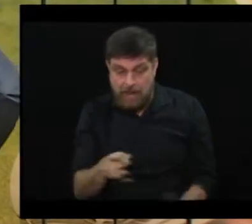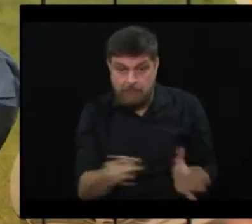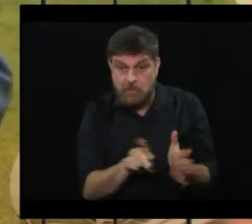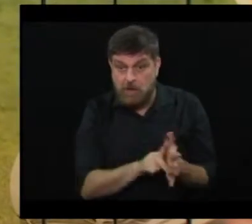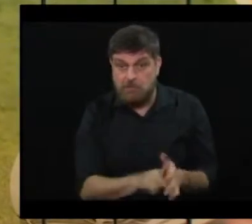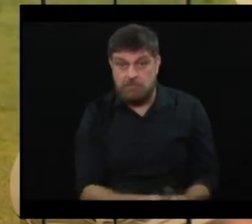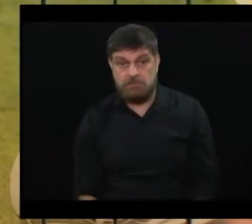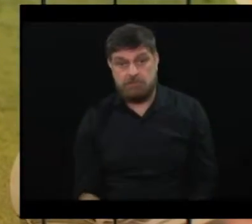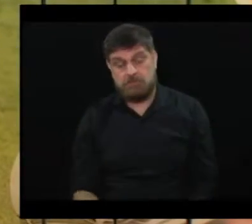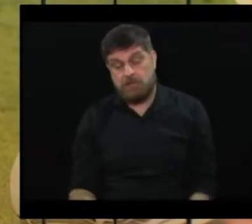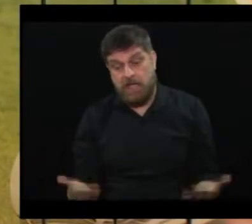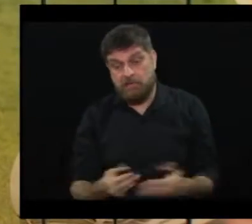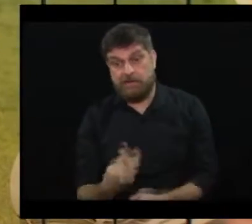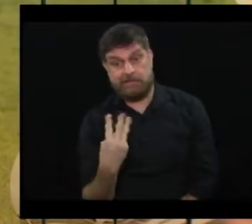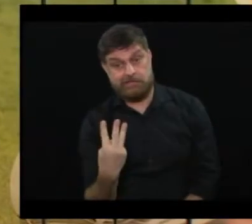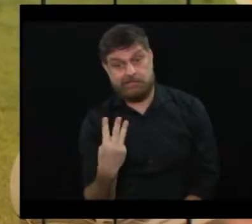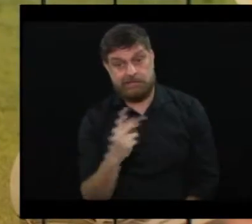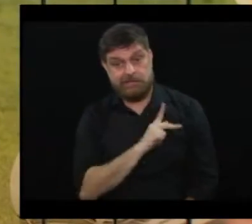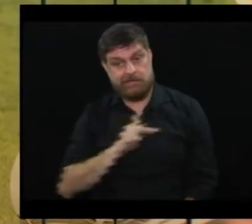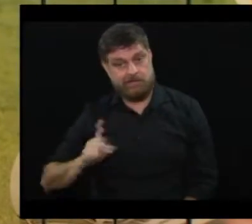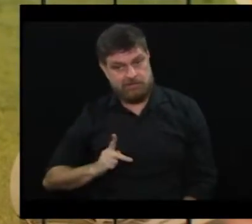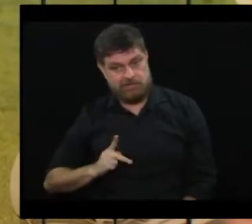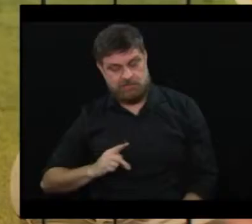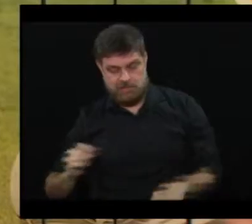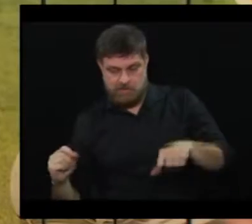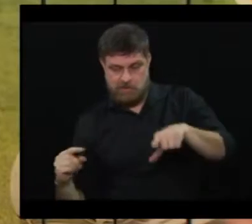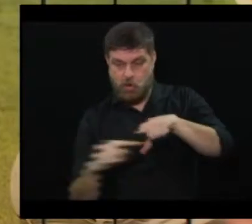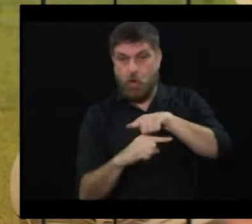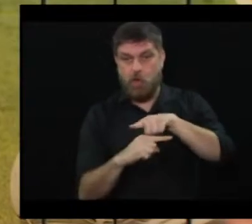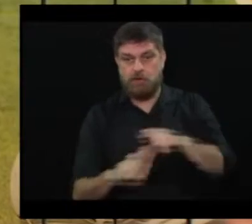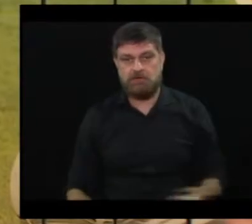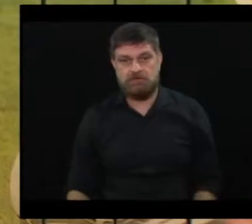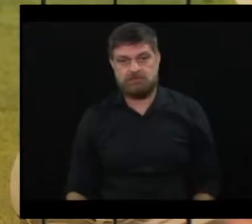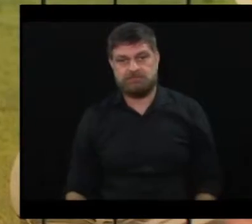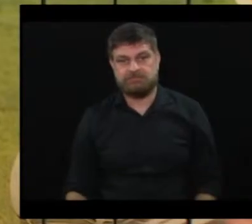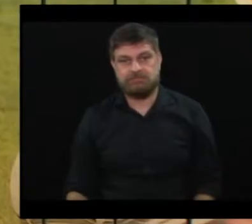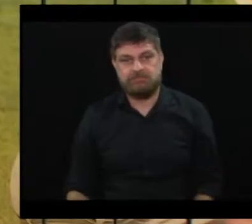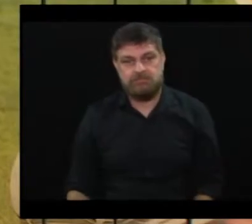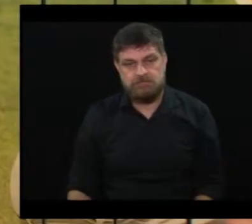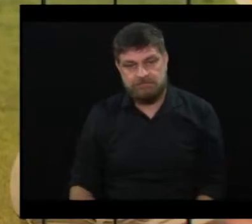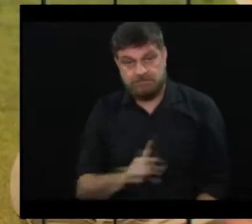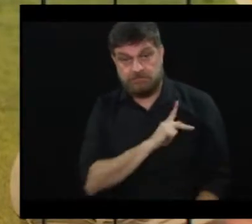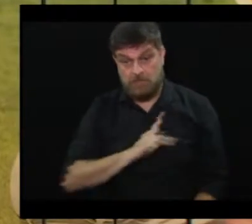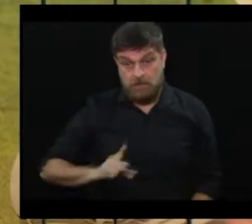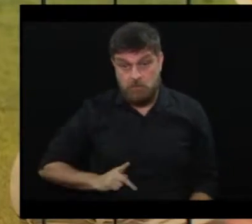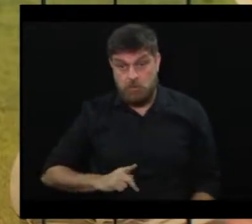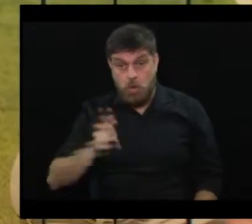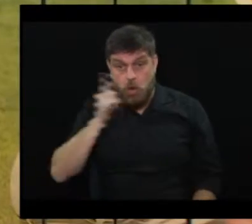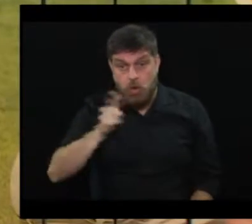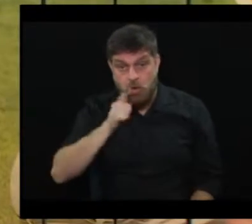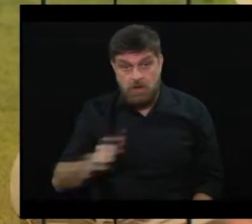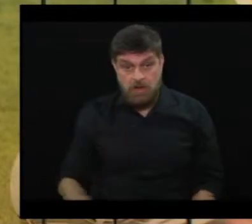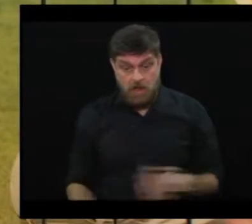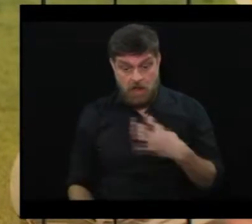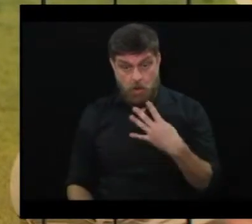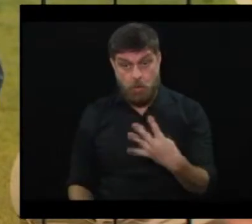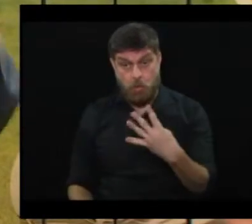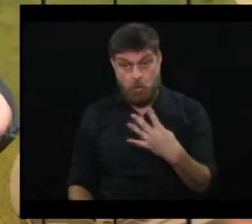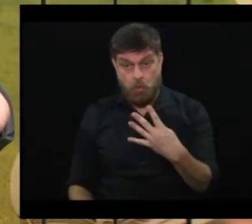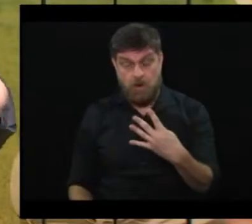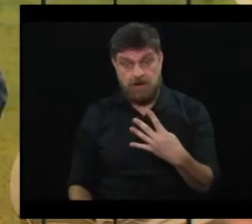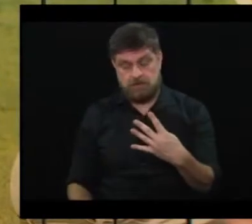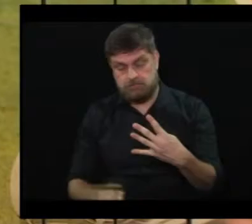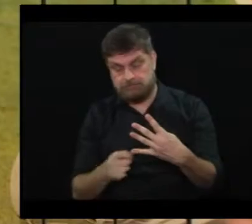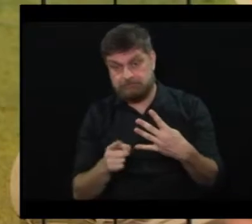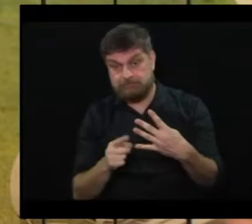um gol e logo de cara sofreu 3. E a derrota para a Macaca. A Ponte alcançou a 4ª colocação e